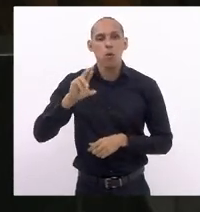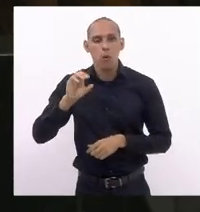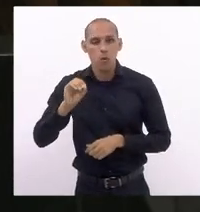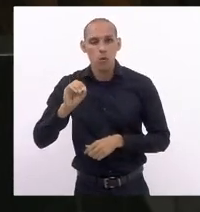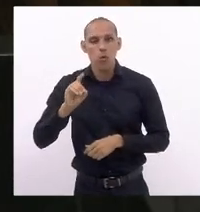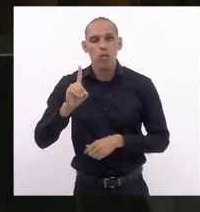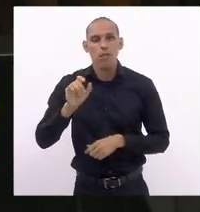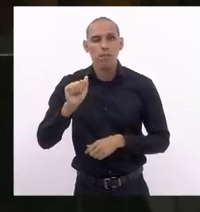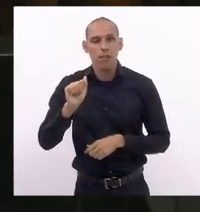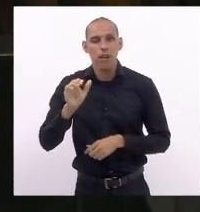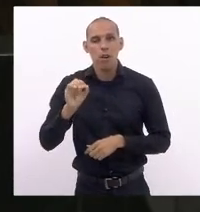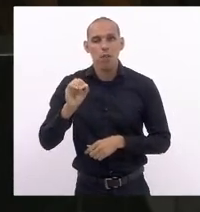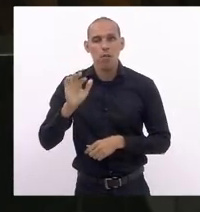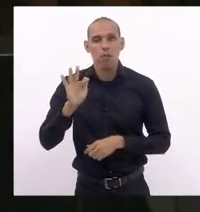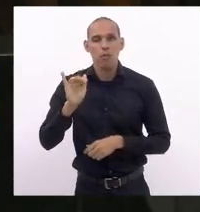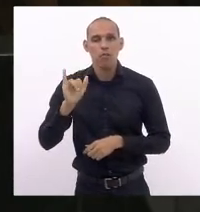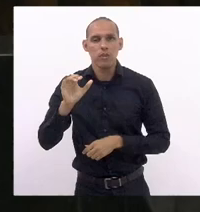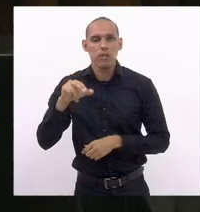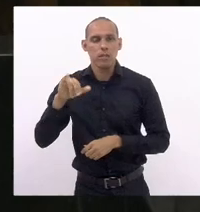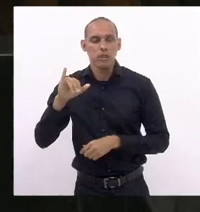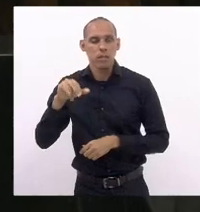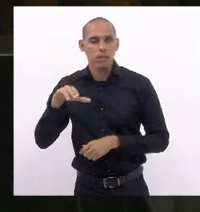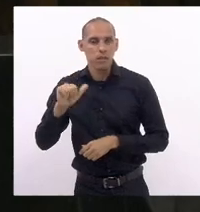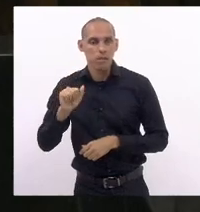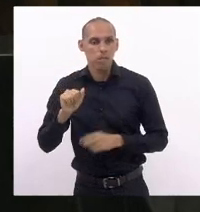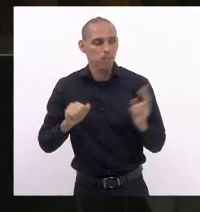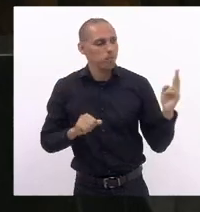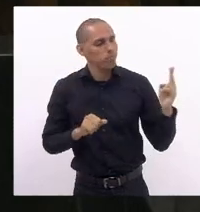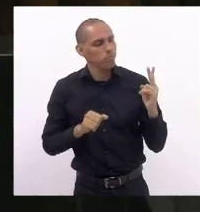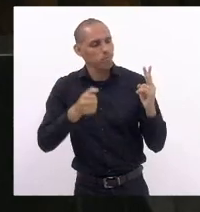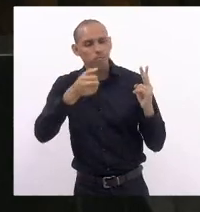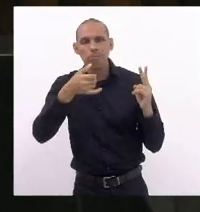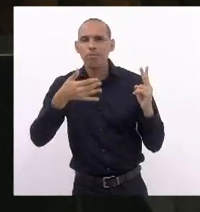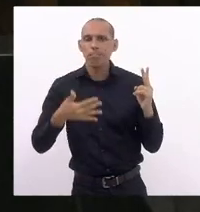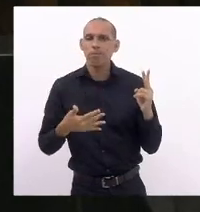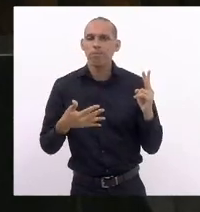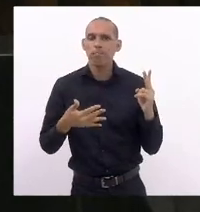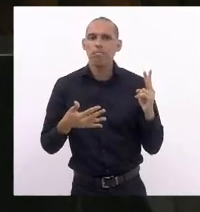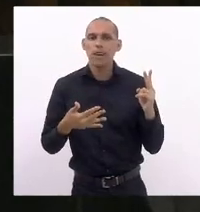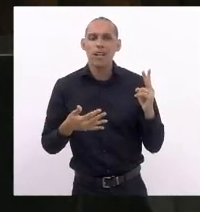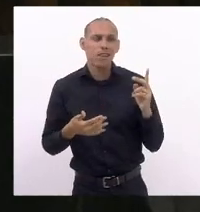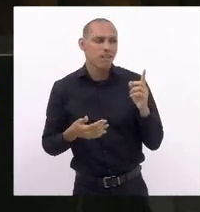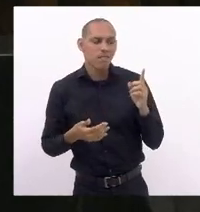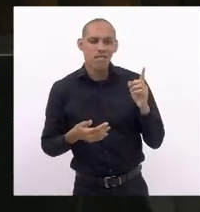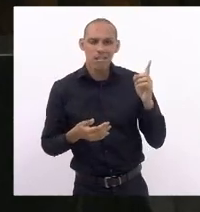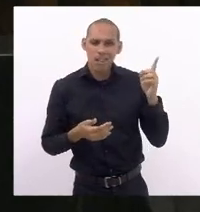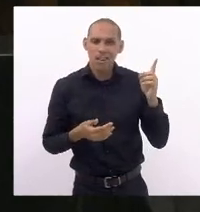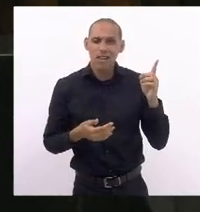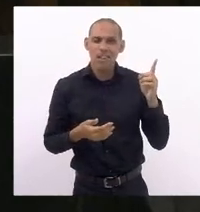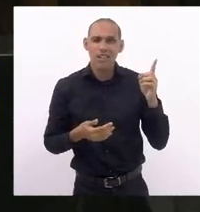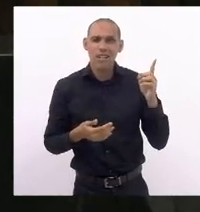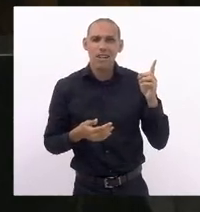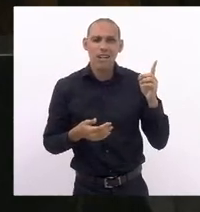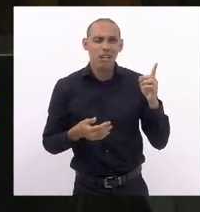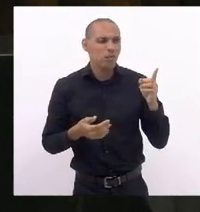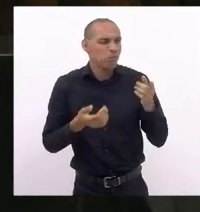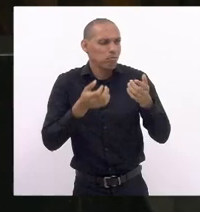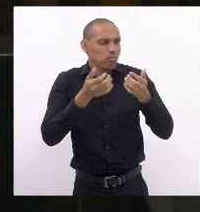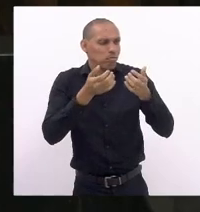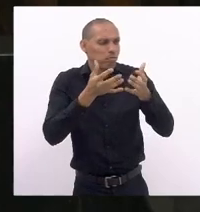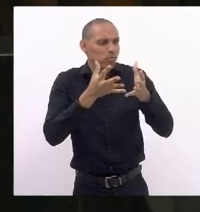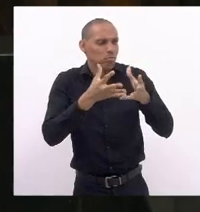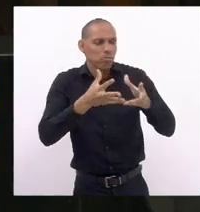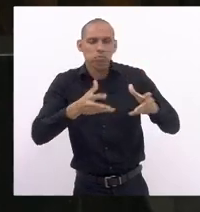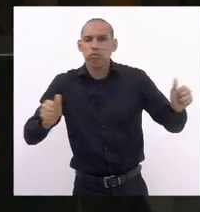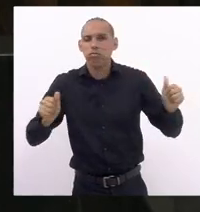em Petrópolis. E ali o relato daqueles dois oficiais era de que a situação era de devastação.